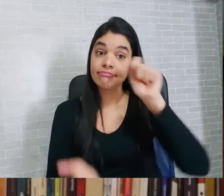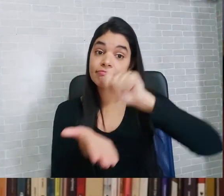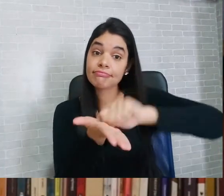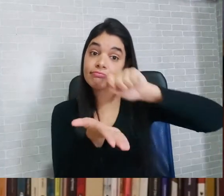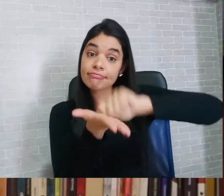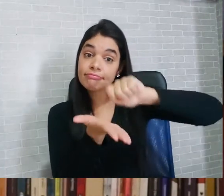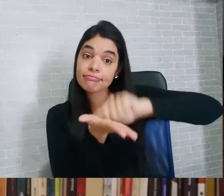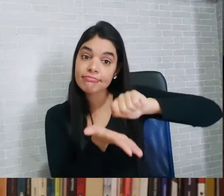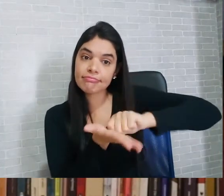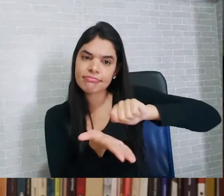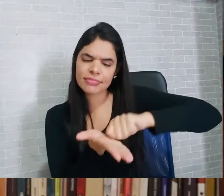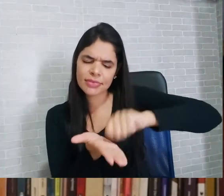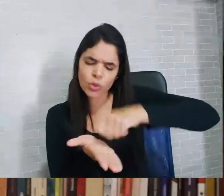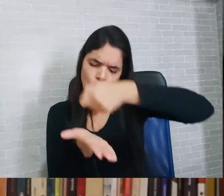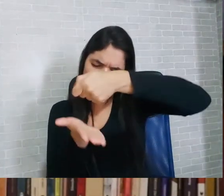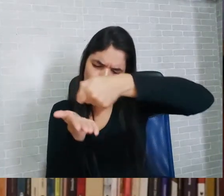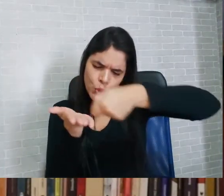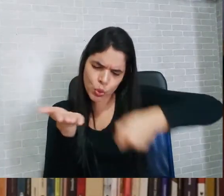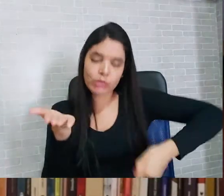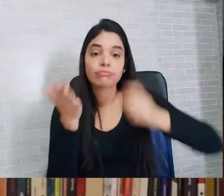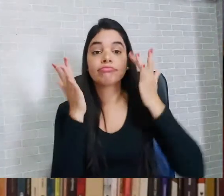escreveu peças que foram